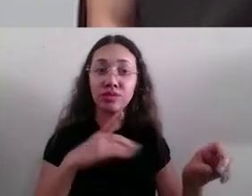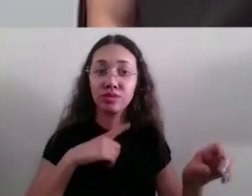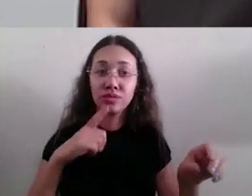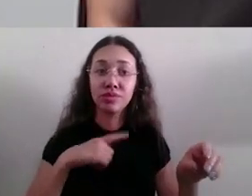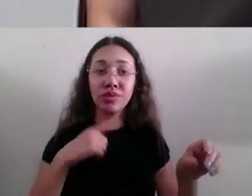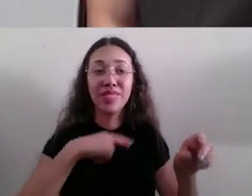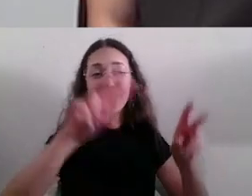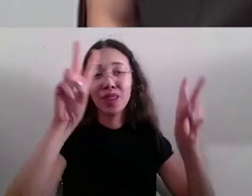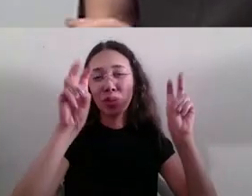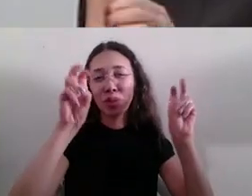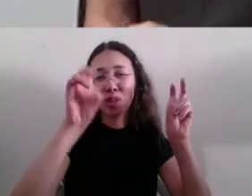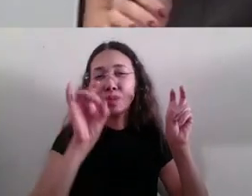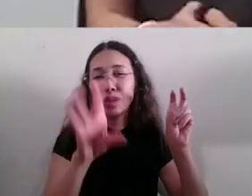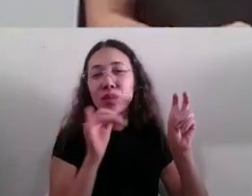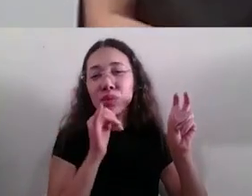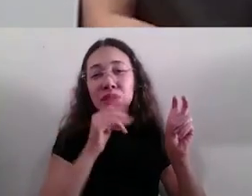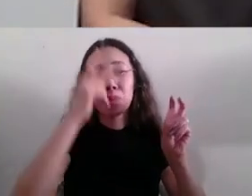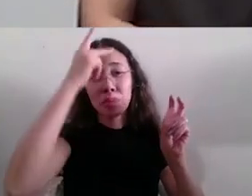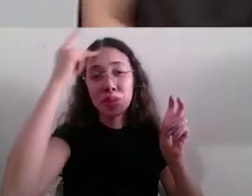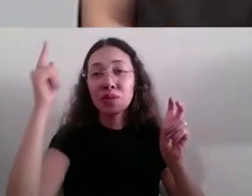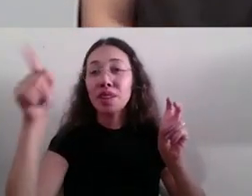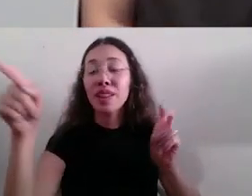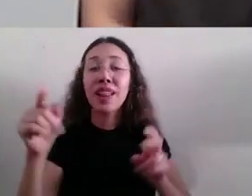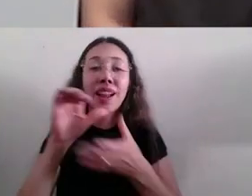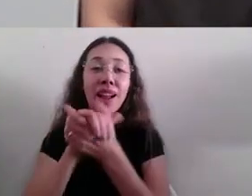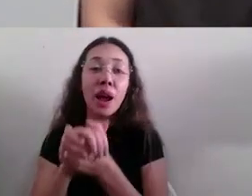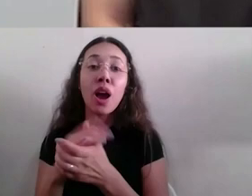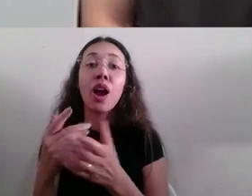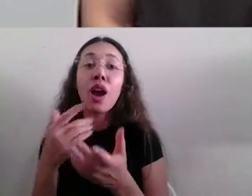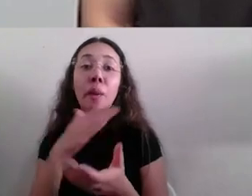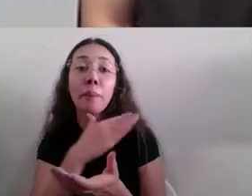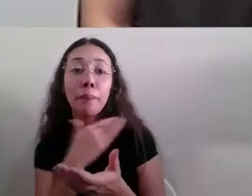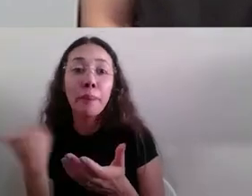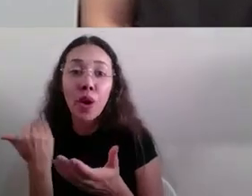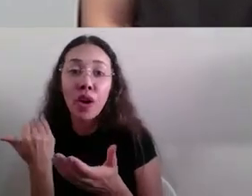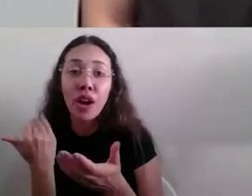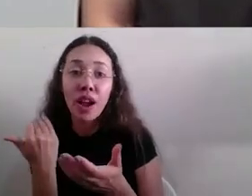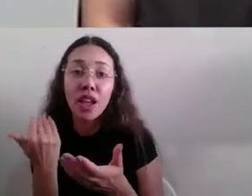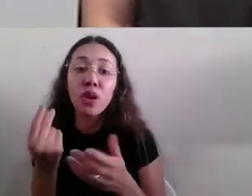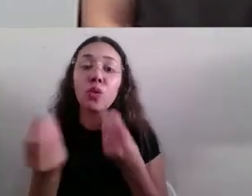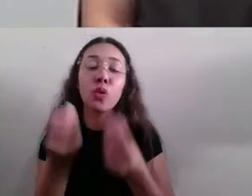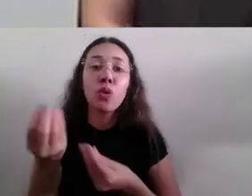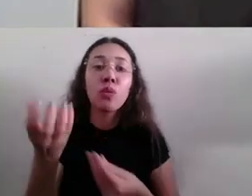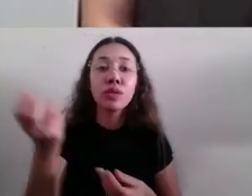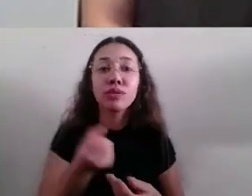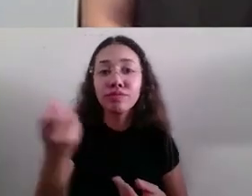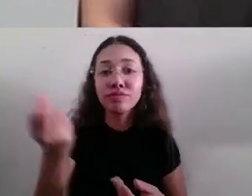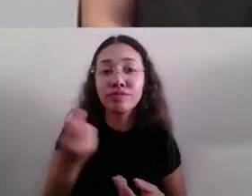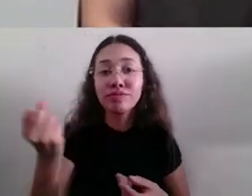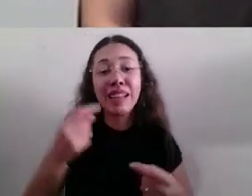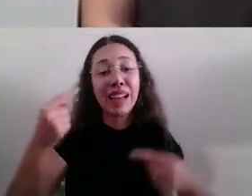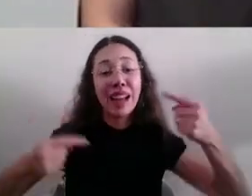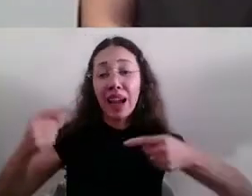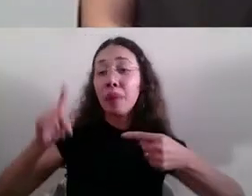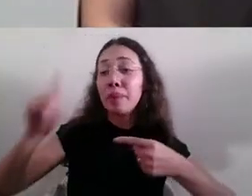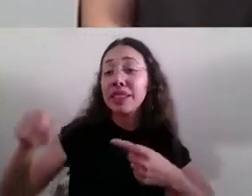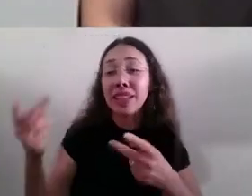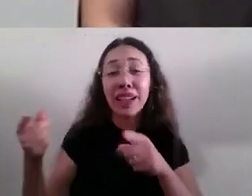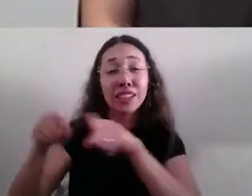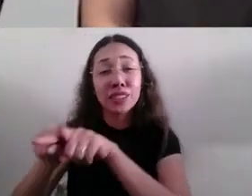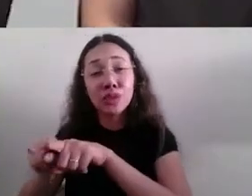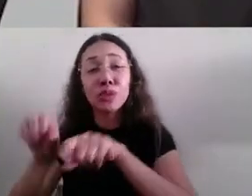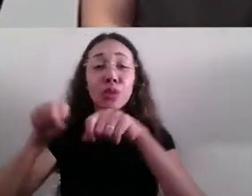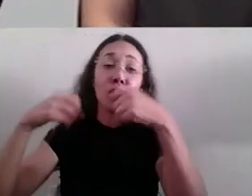de pensão por morte, cuja controvérsia fosse união estável, sem que houvesse co-réu,